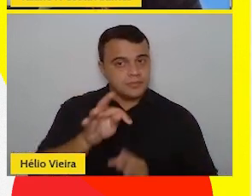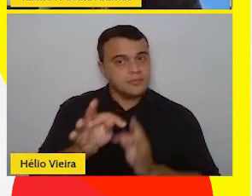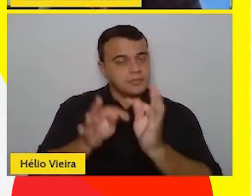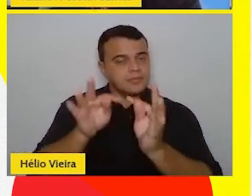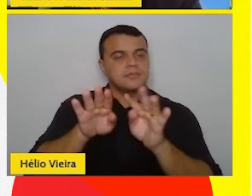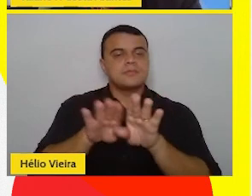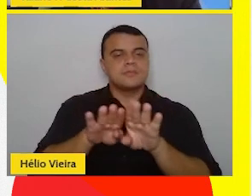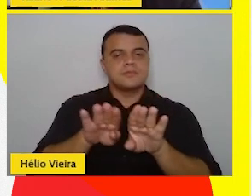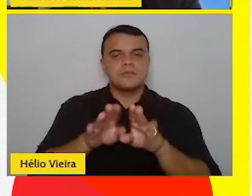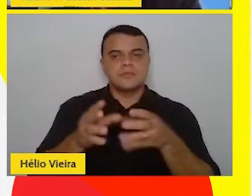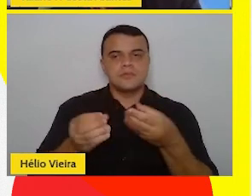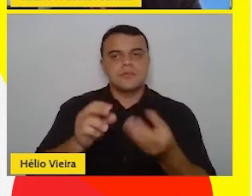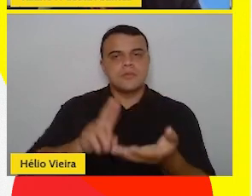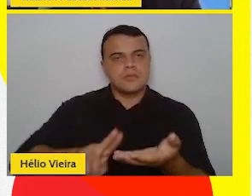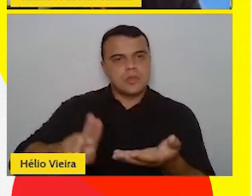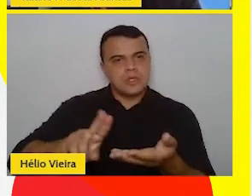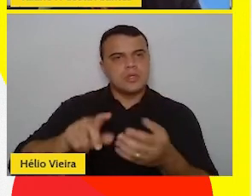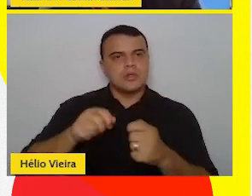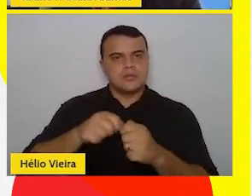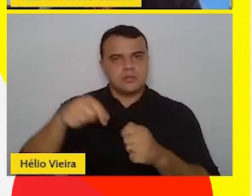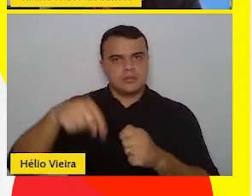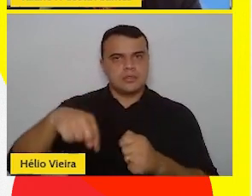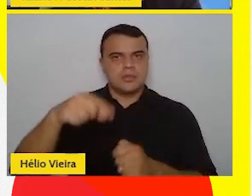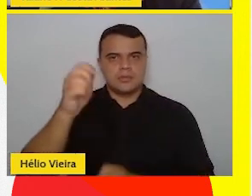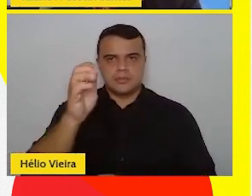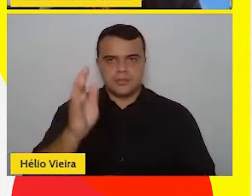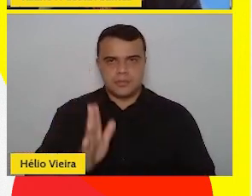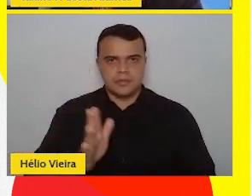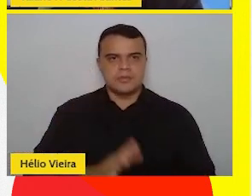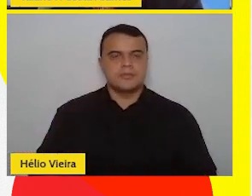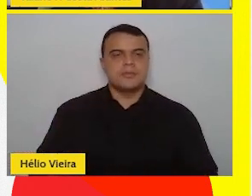também foi muito trabalhada aqui no Brasil.